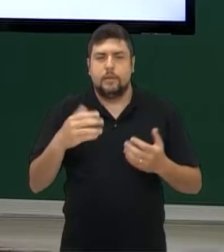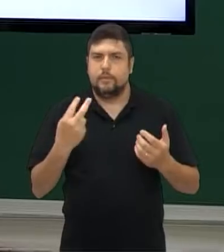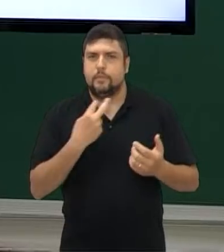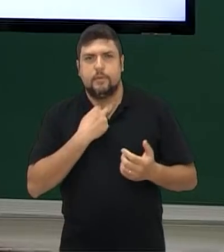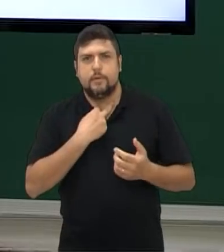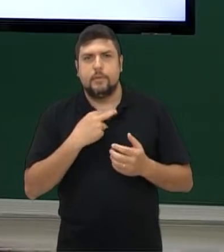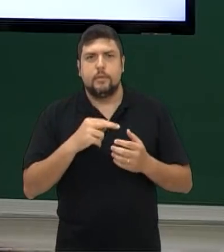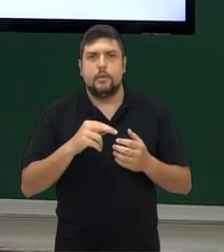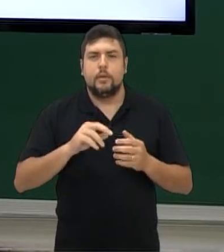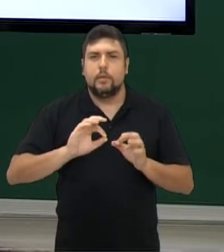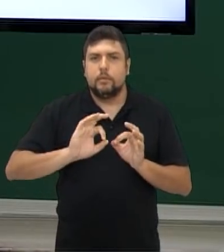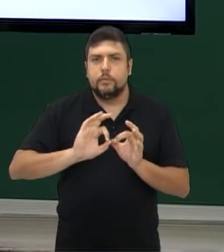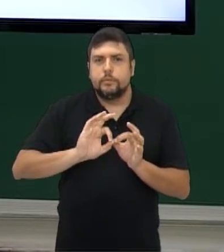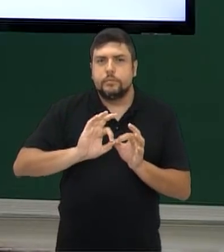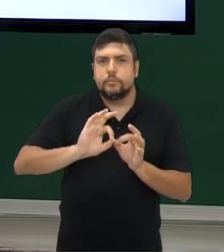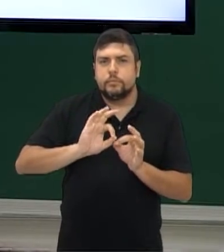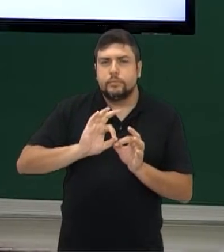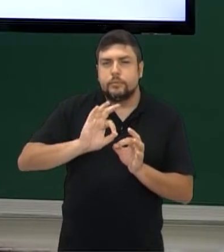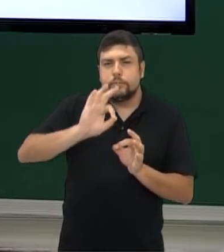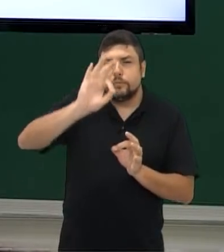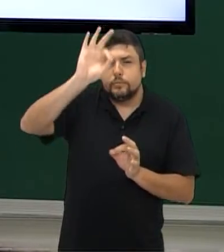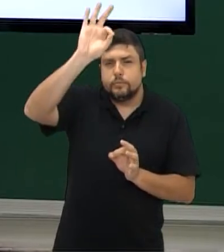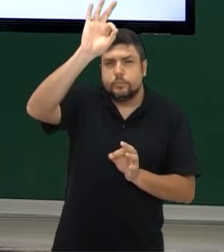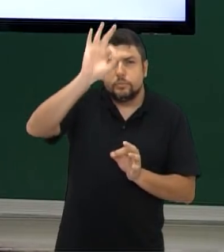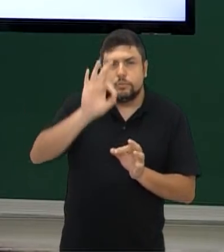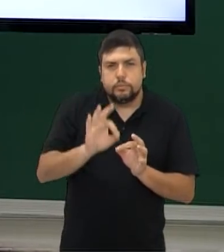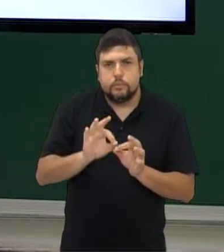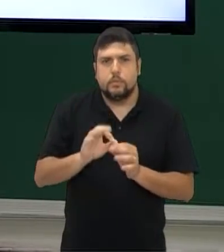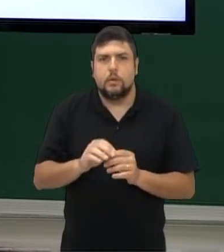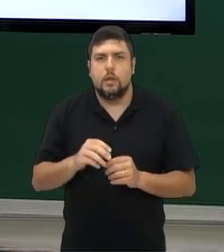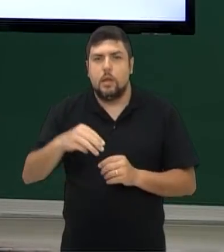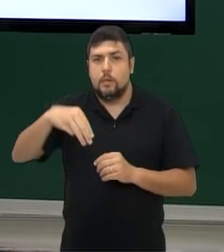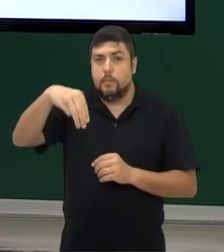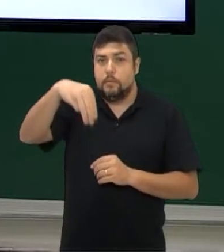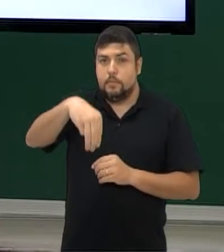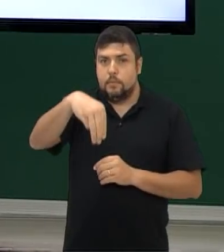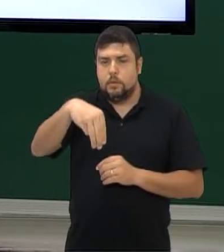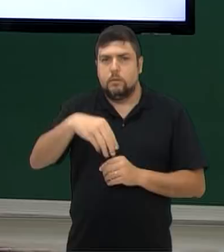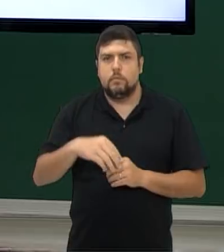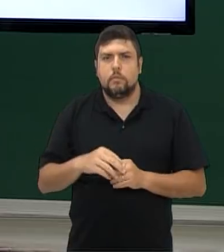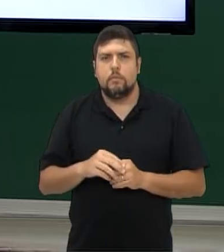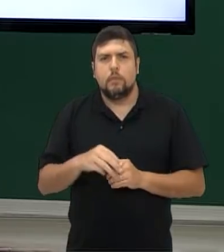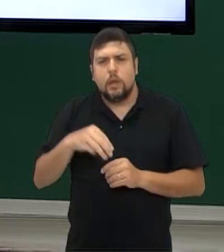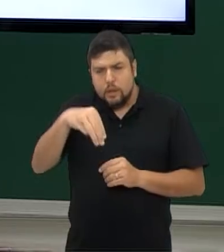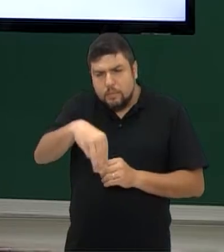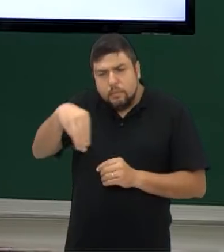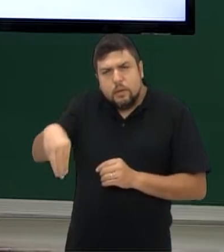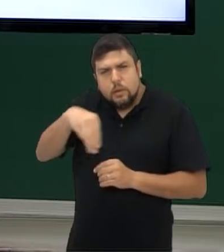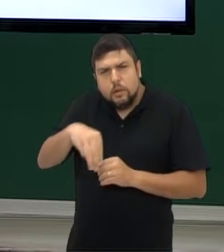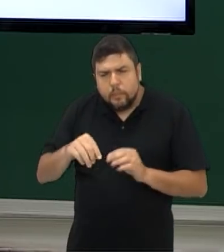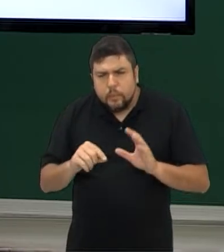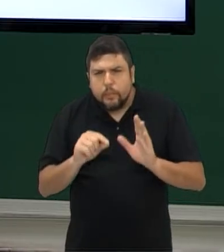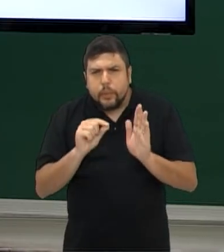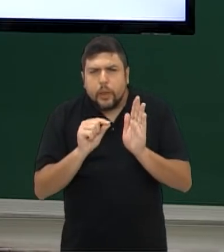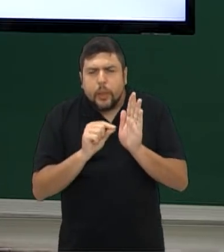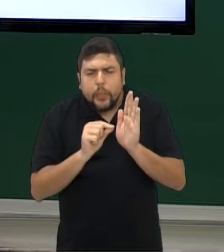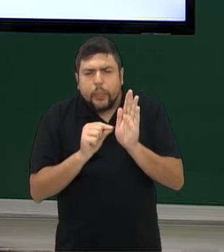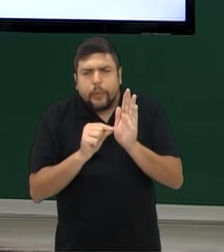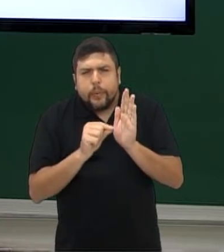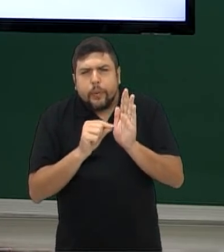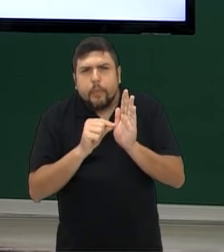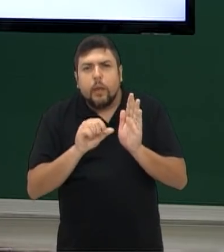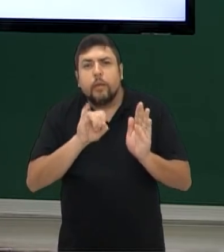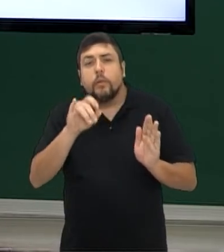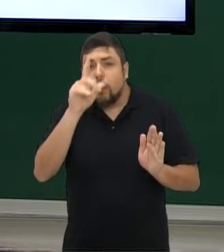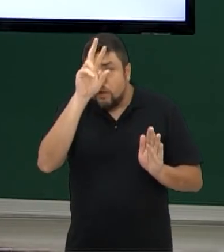né? Então, a gente vai medir em metros, ok? Ah, vai ser em milímetro? Não, só se for no mundo das formiguinhas, né?